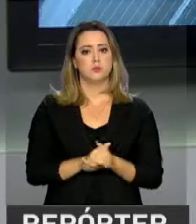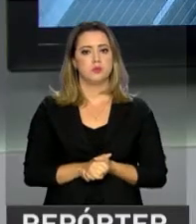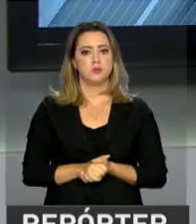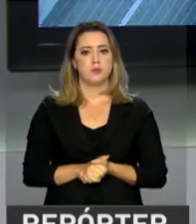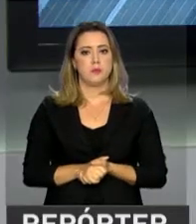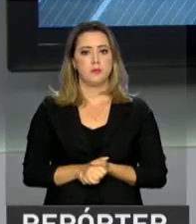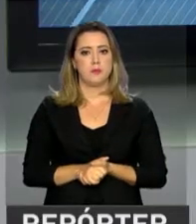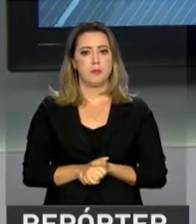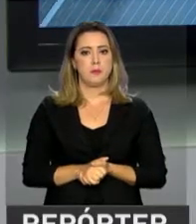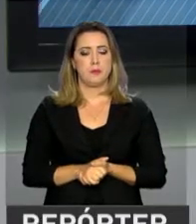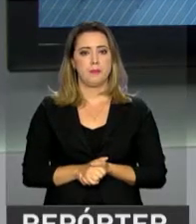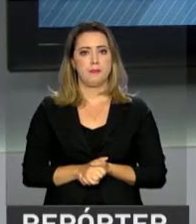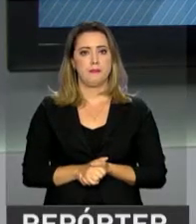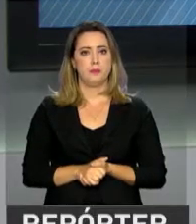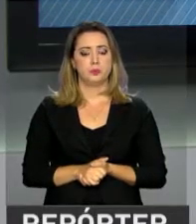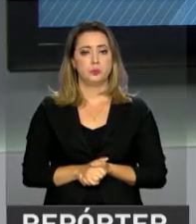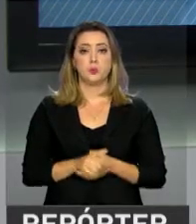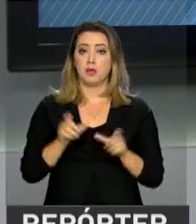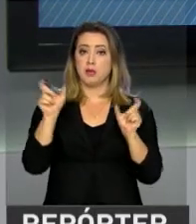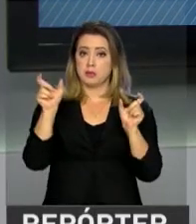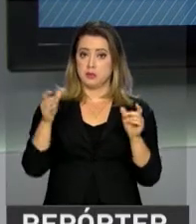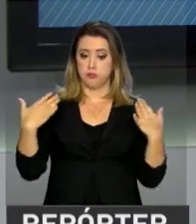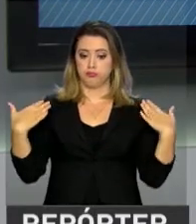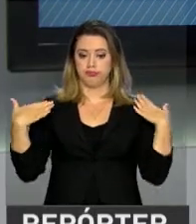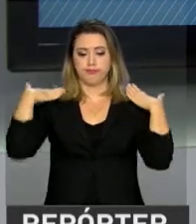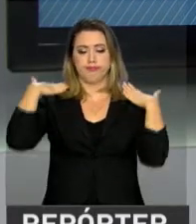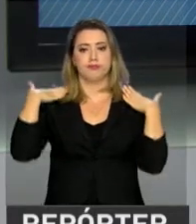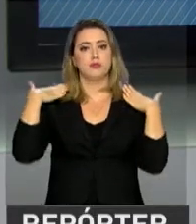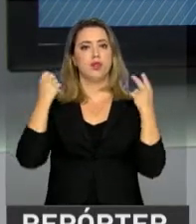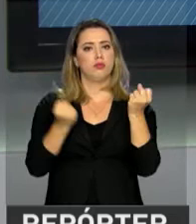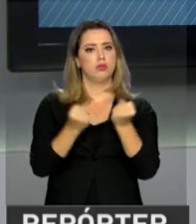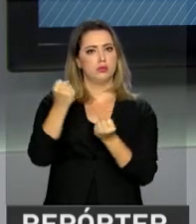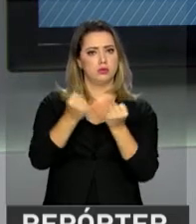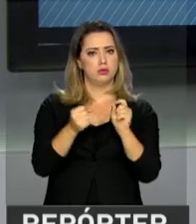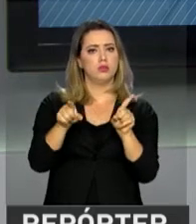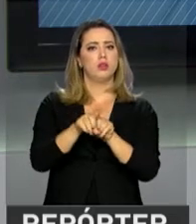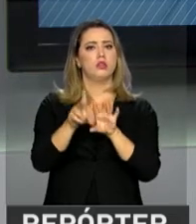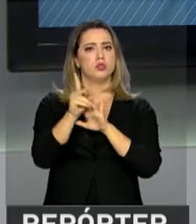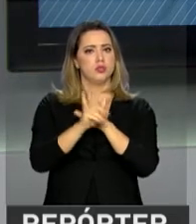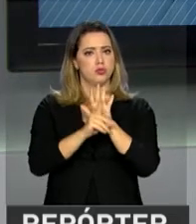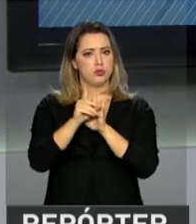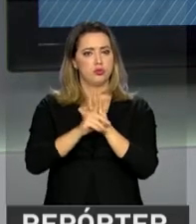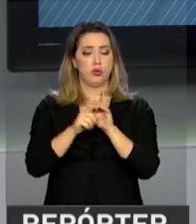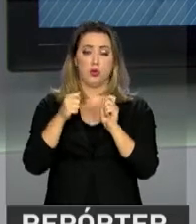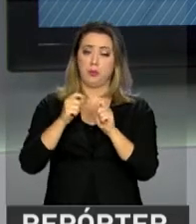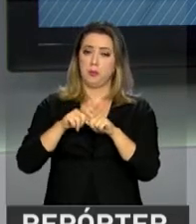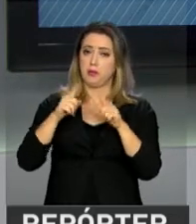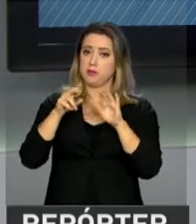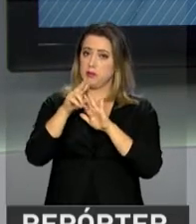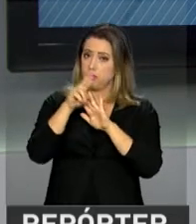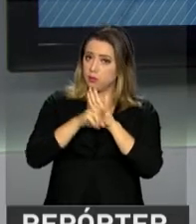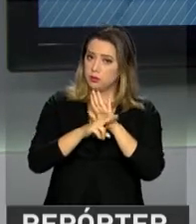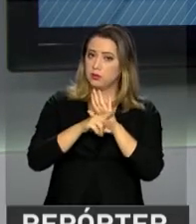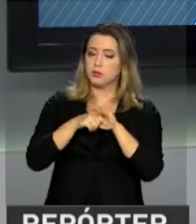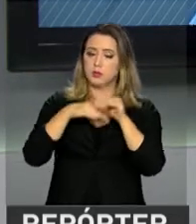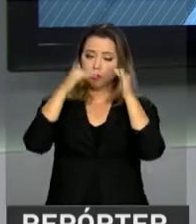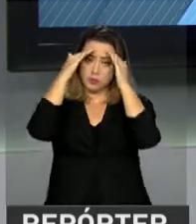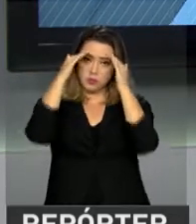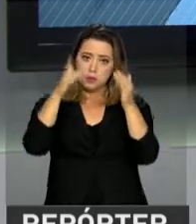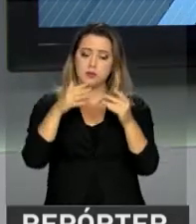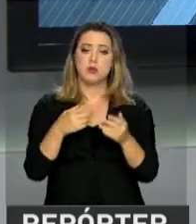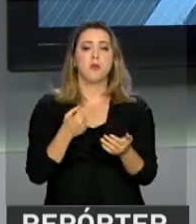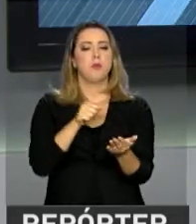os motoristas têm direitos e deveres regulados pelo código brasileiro de trânsito e podem ser multados caso não